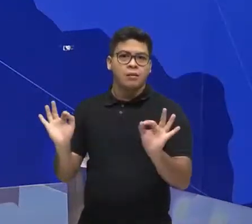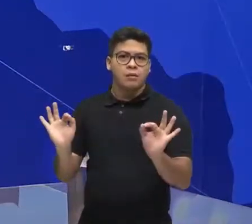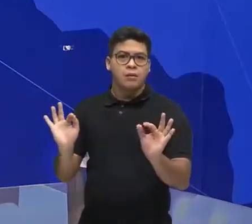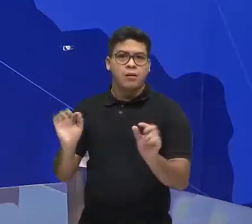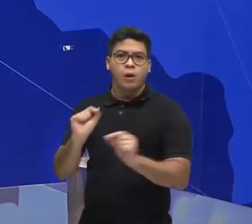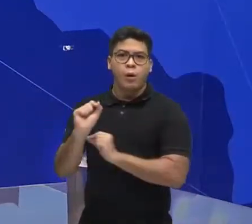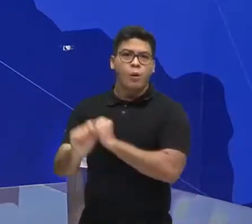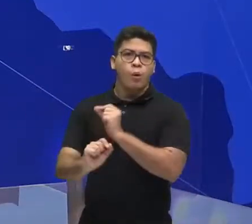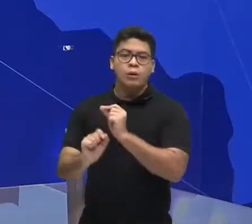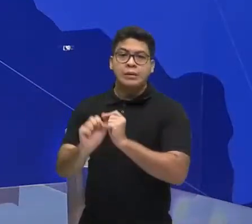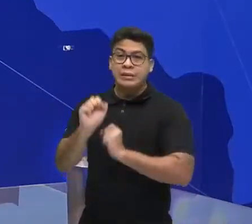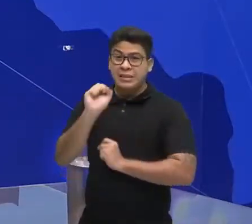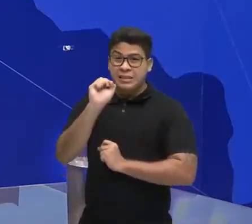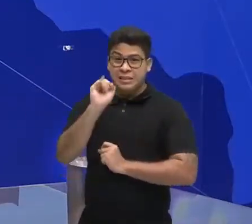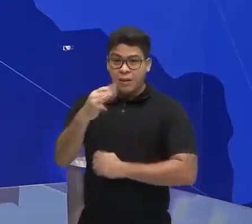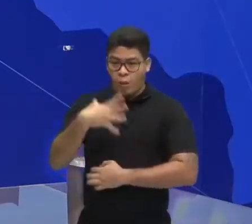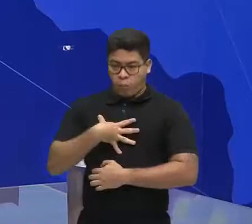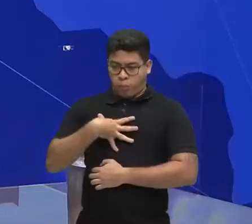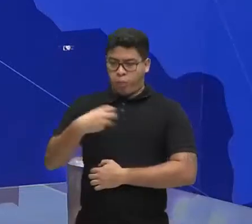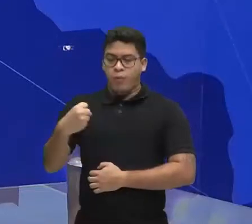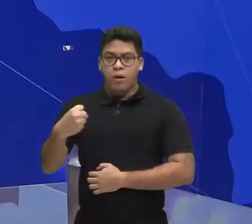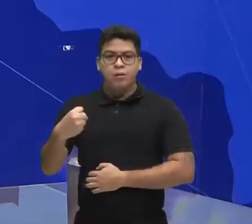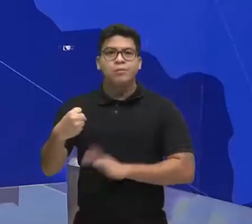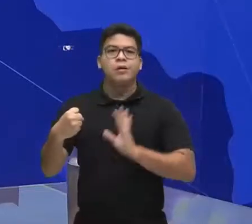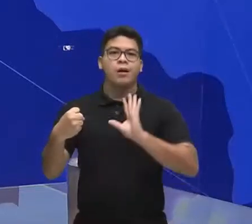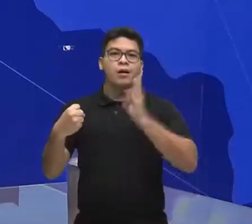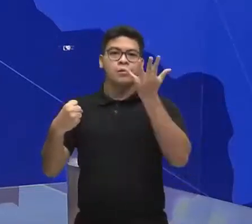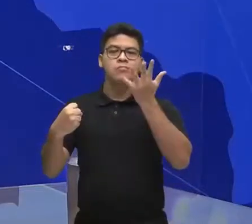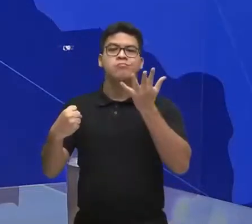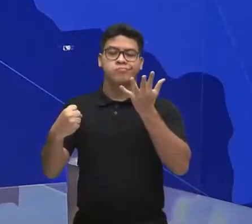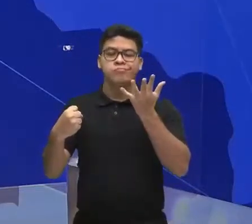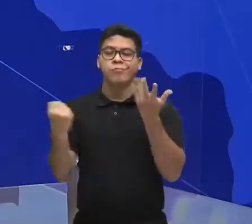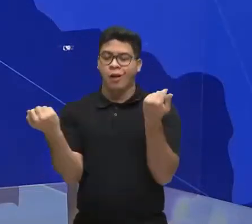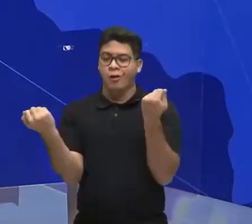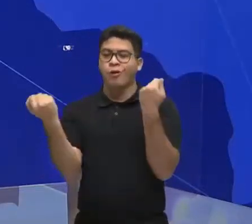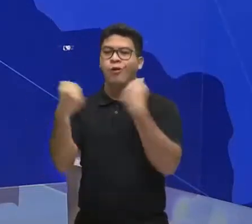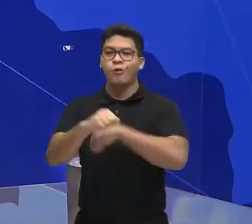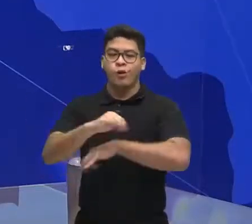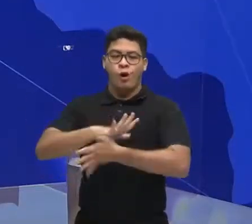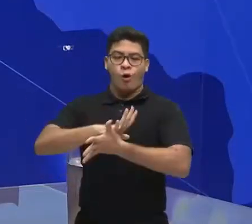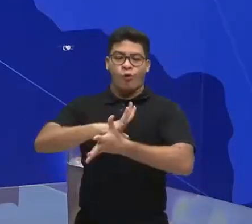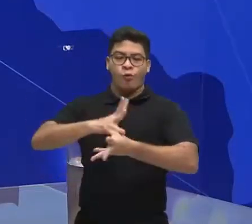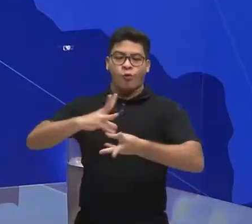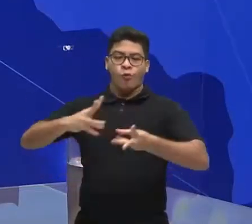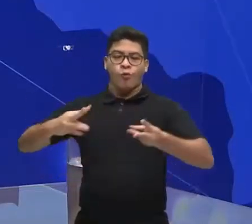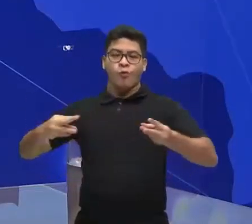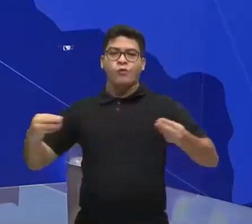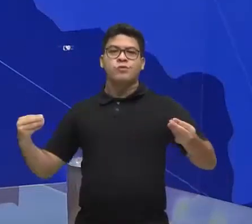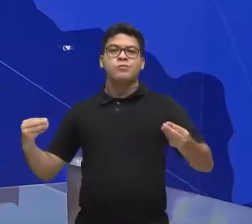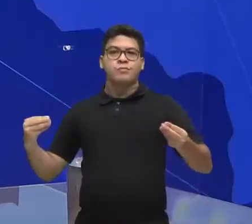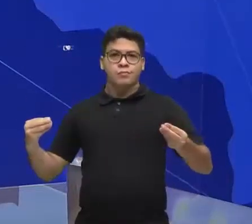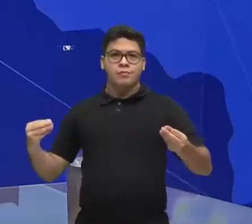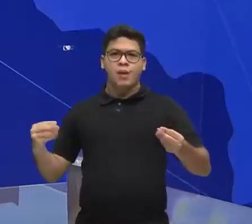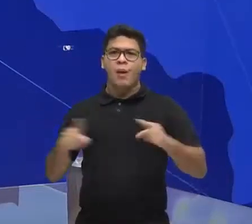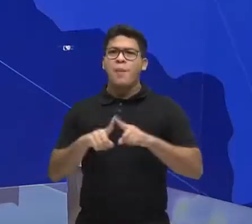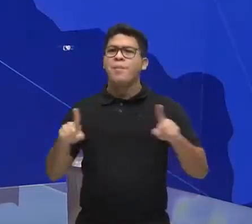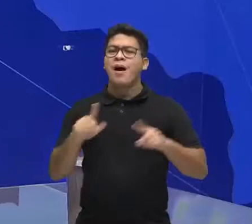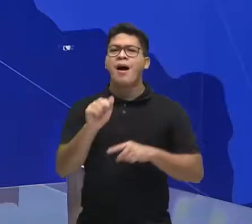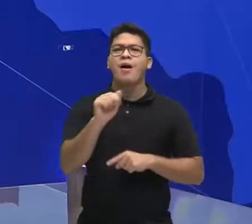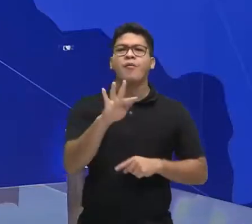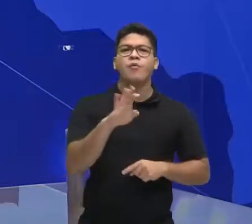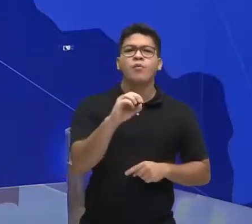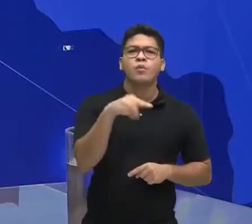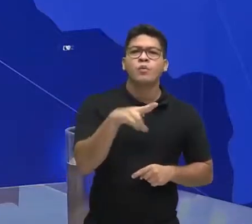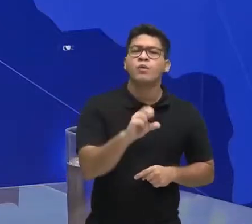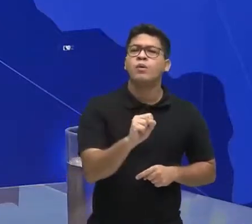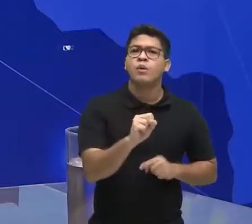realizado, ele encerra possibilidades, ele acaba com todas as possibilidades que aquela pessoa tem pela frente. E ele me disse, mas Afonso, uma pessoa que está